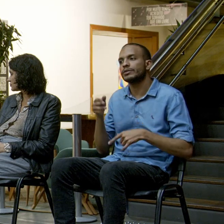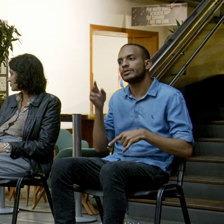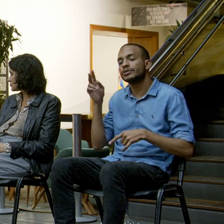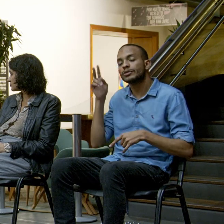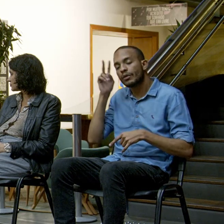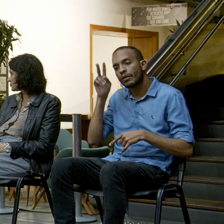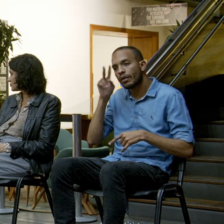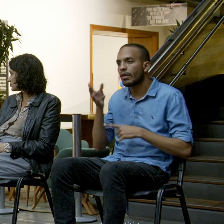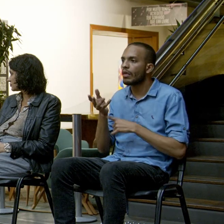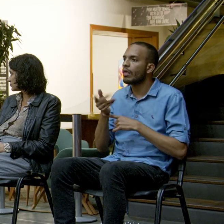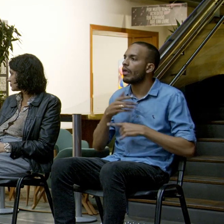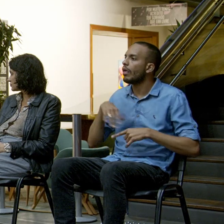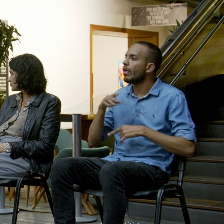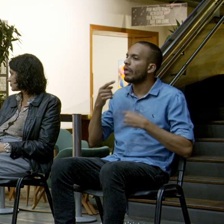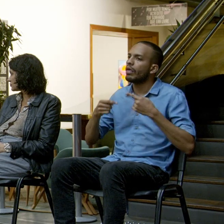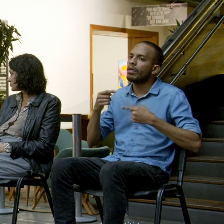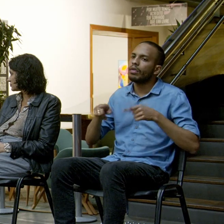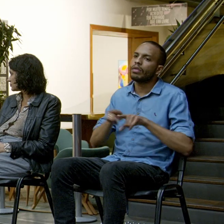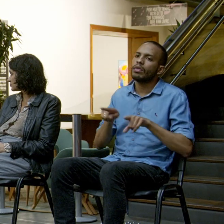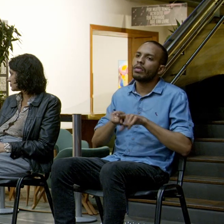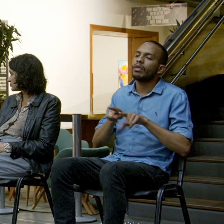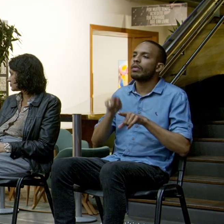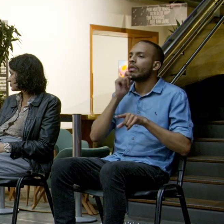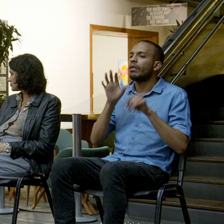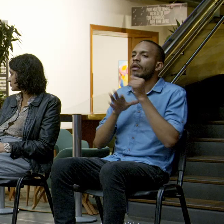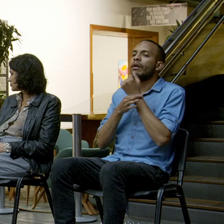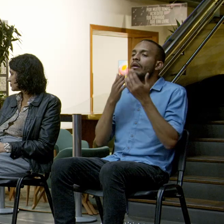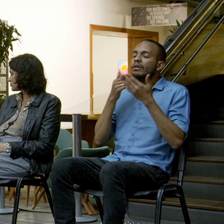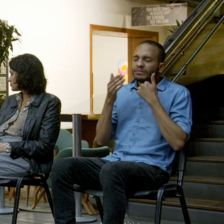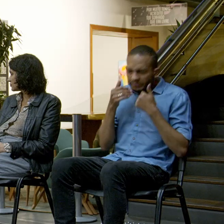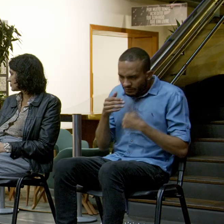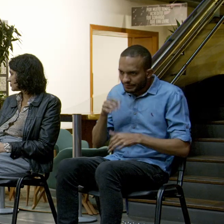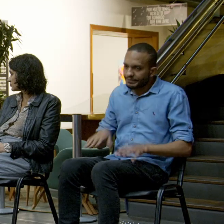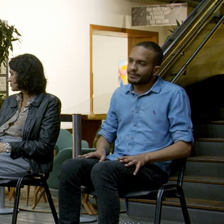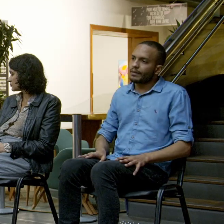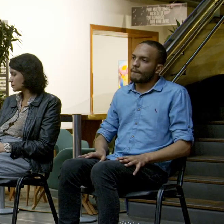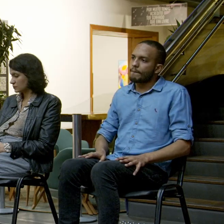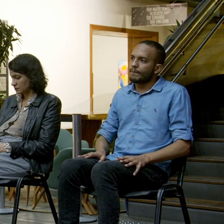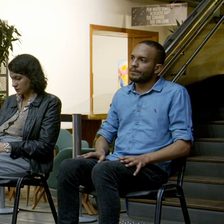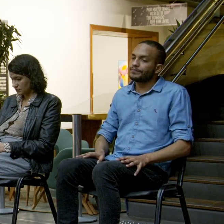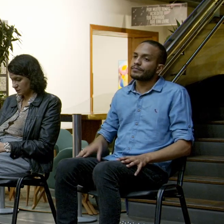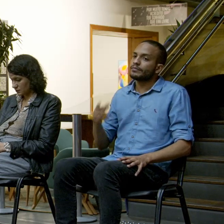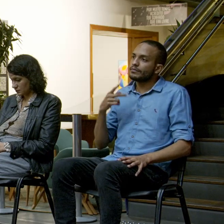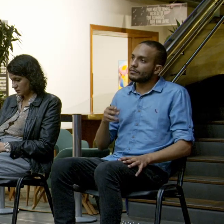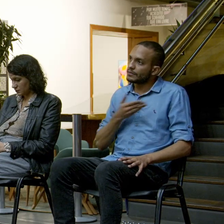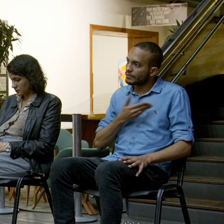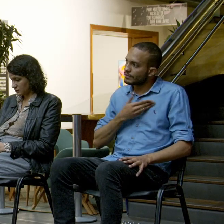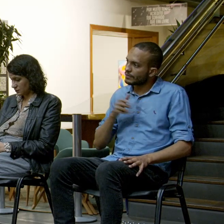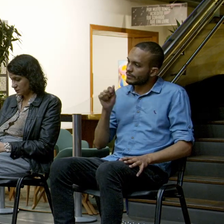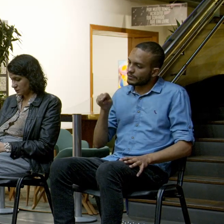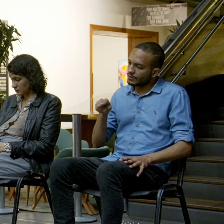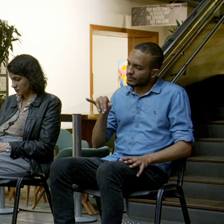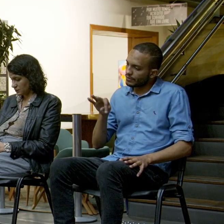da relação entre arte e política, que é a insegurança alimentar. Seu colega, o artista Antônio